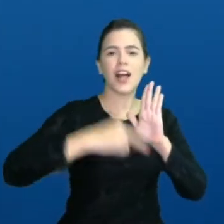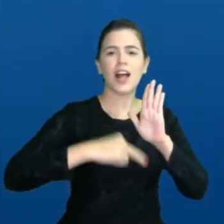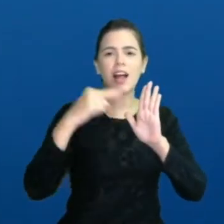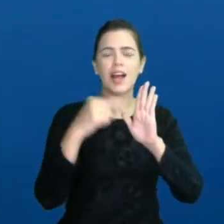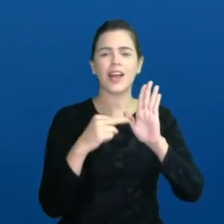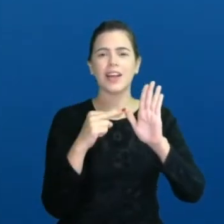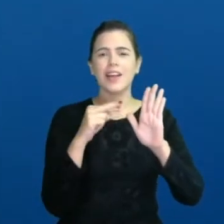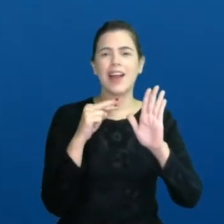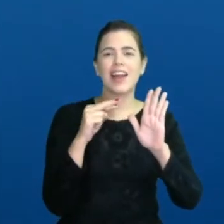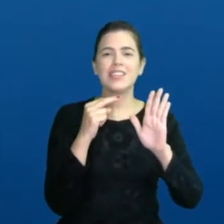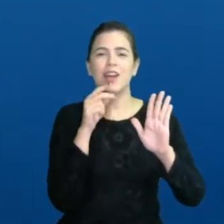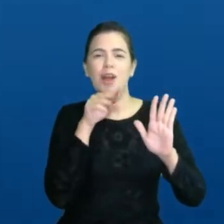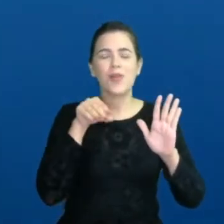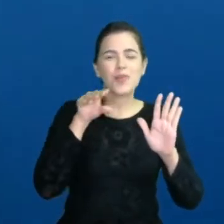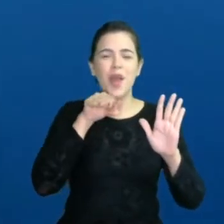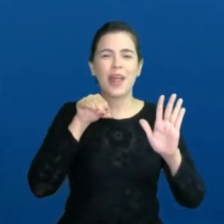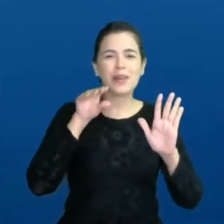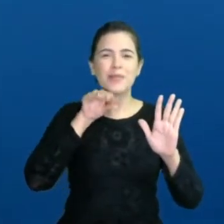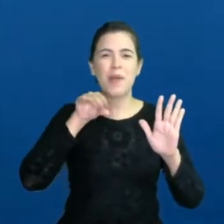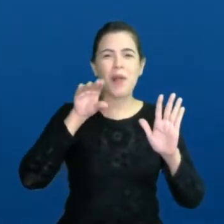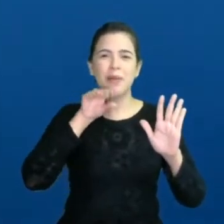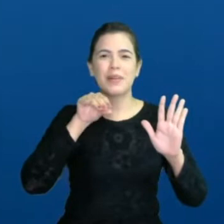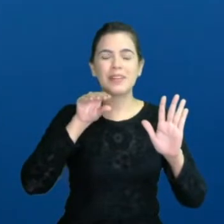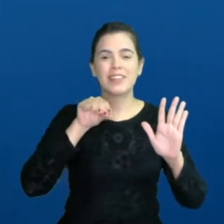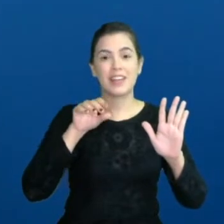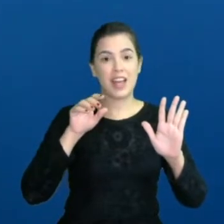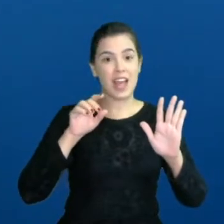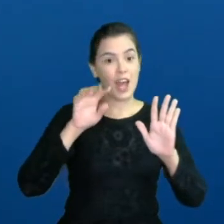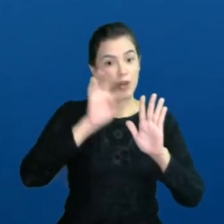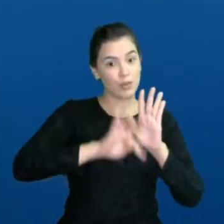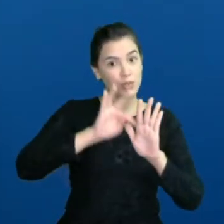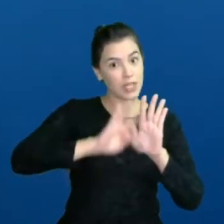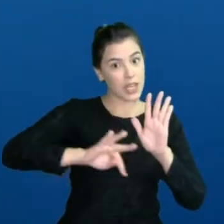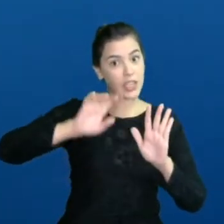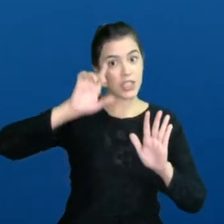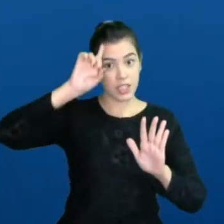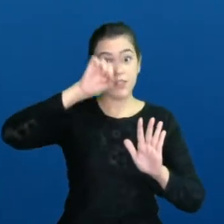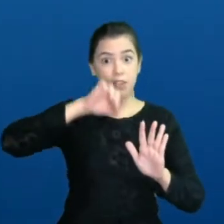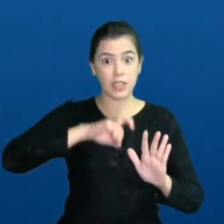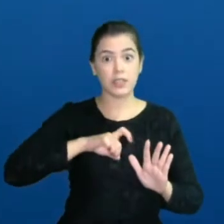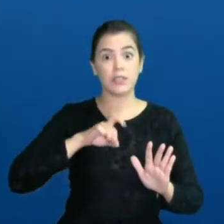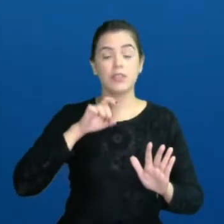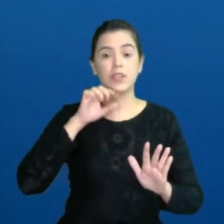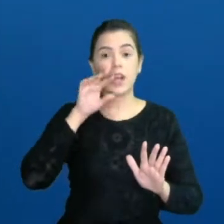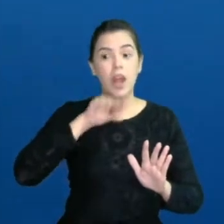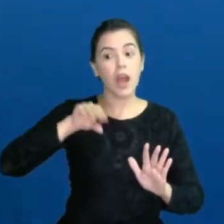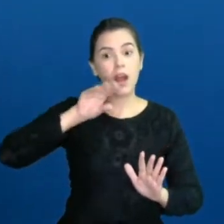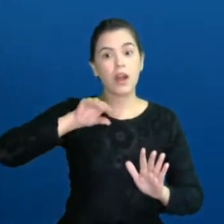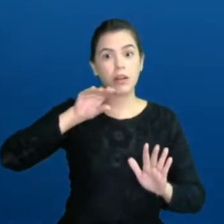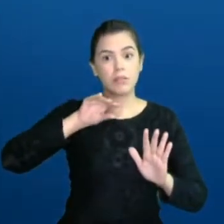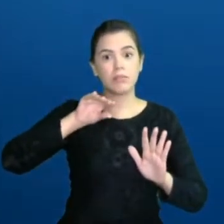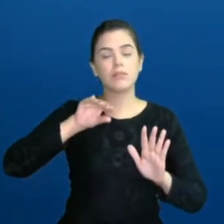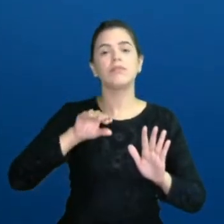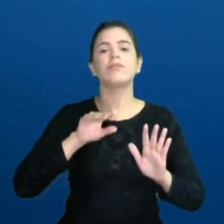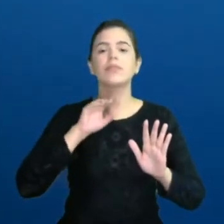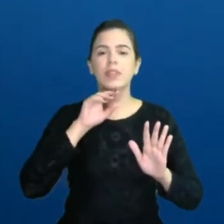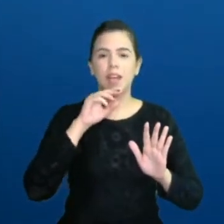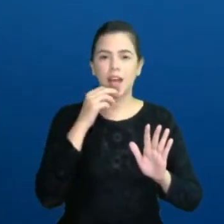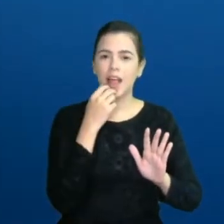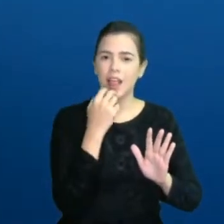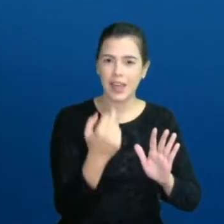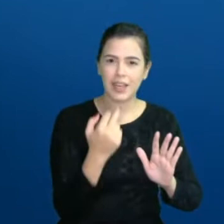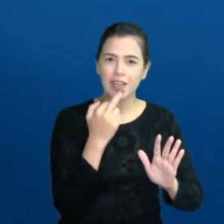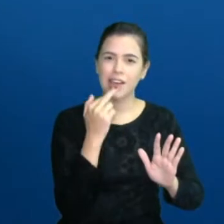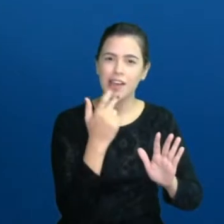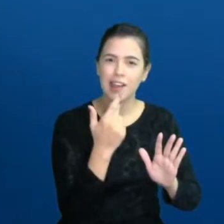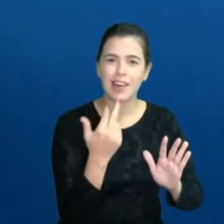aquela travadinha na nossa língua. É um texto mais difícil de pronunciar, então é um trava-línguas sim. Tem outra opção